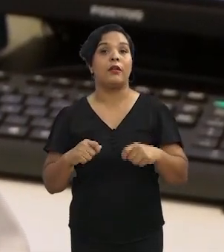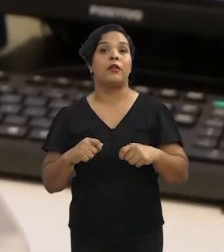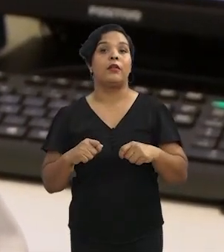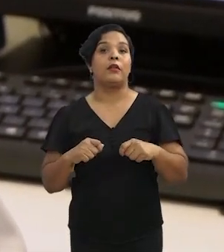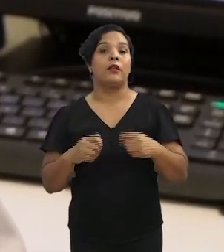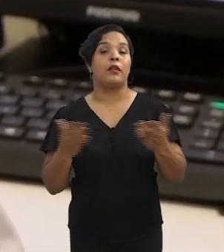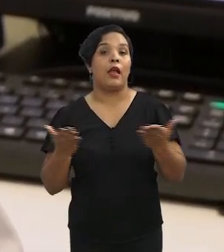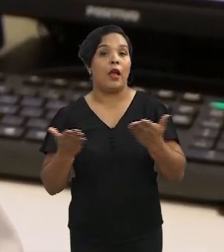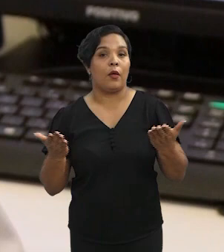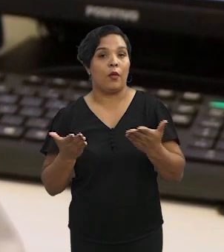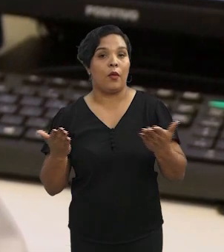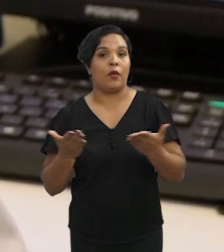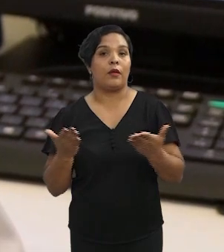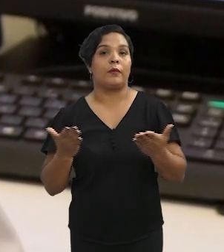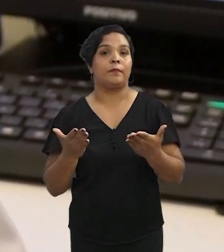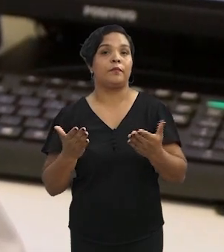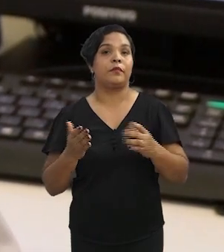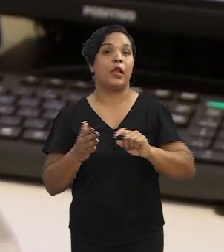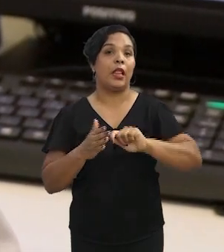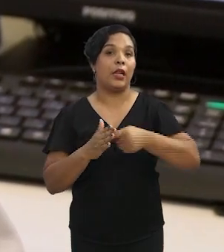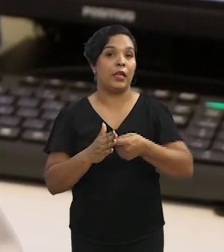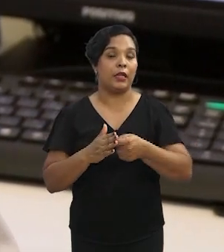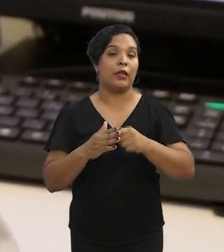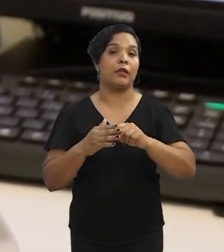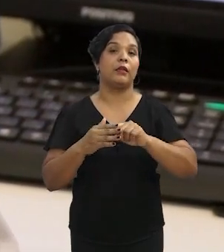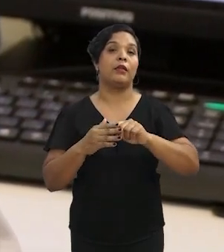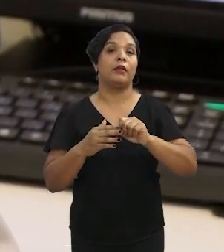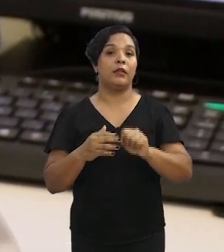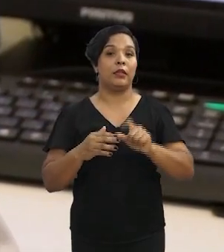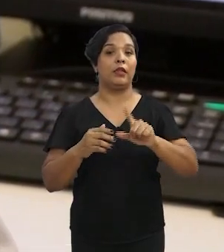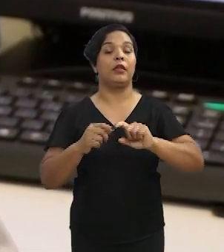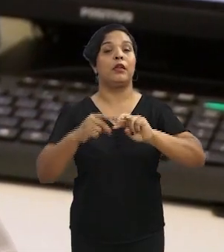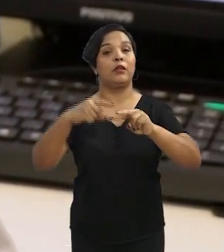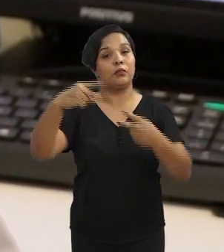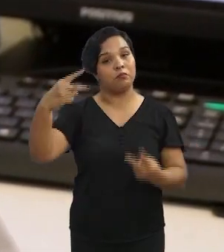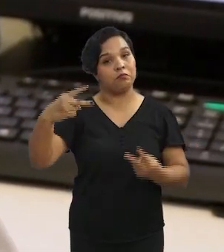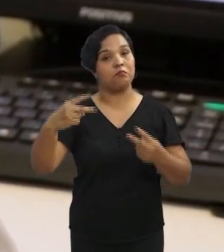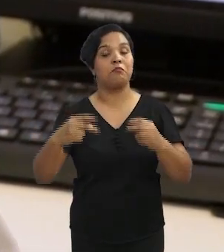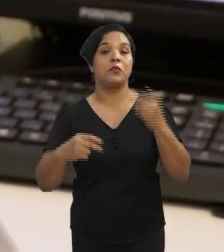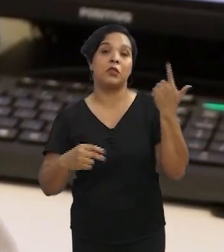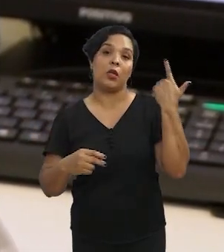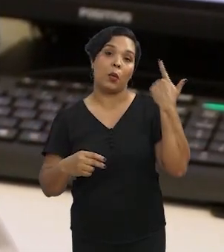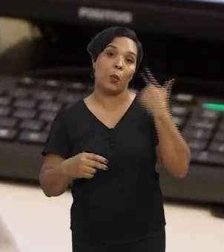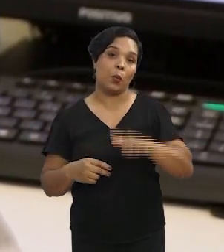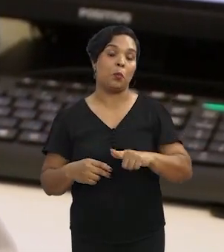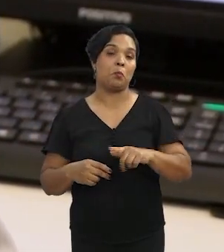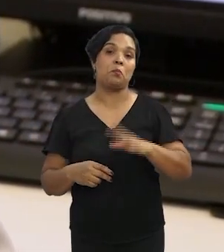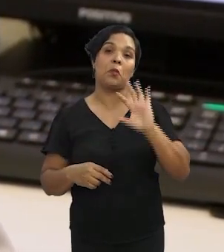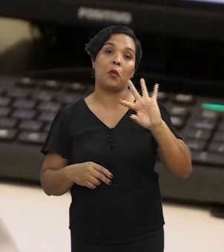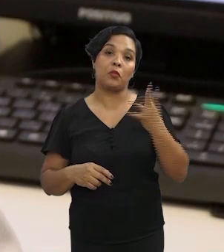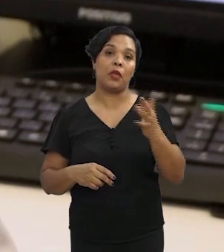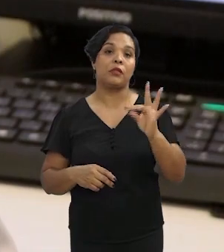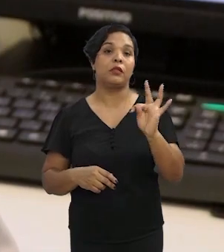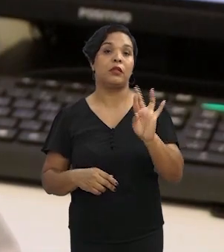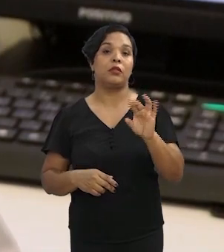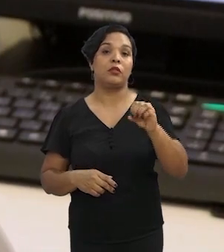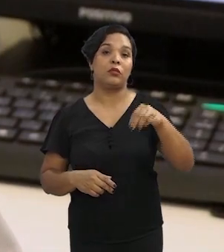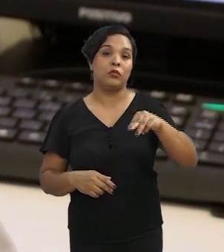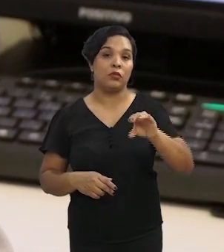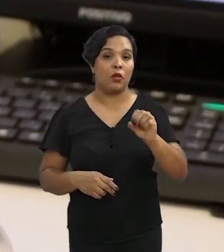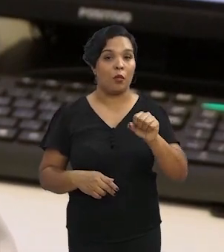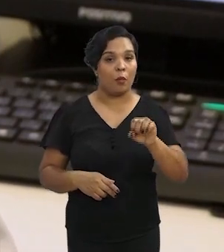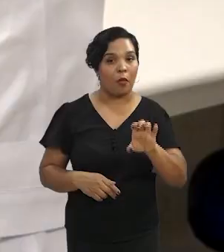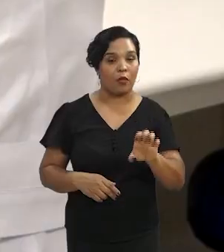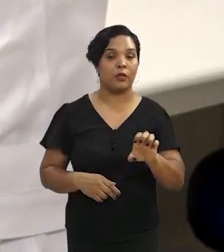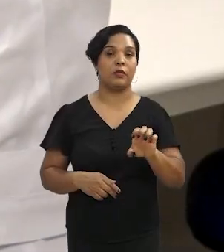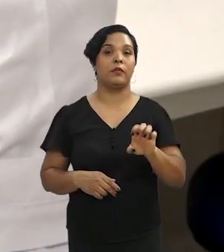em ratos, em que você agora liga e desliga esses genes para ver se ocorre trombose e se a trombose é desfeita, que é o que a gente chama de prova